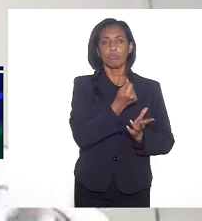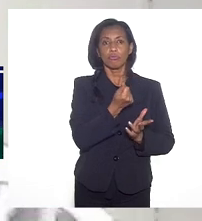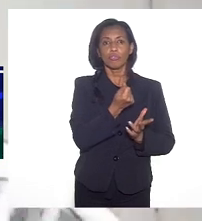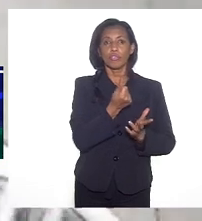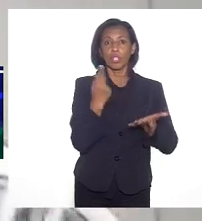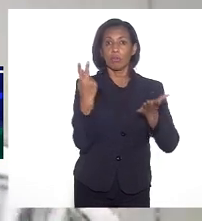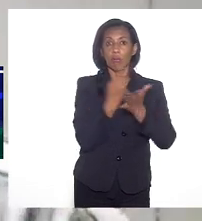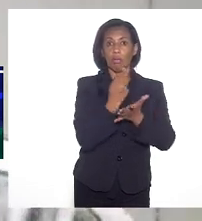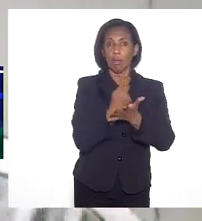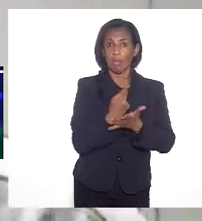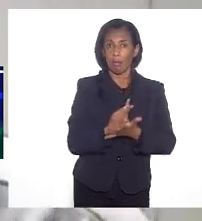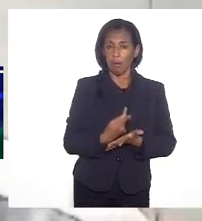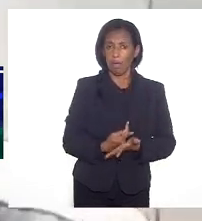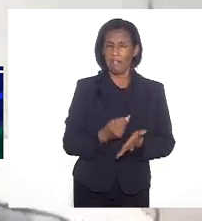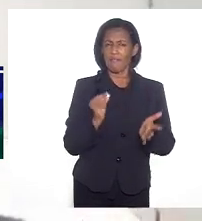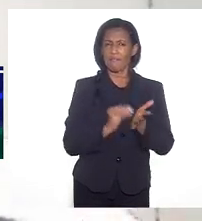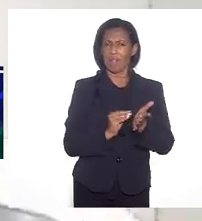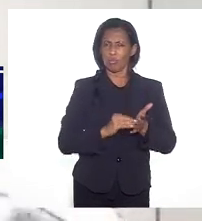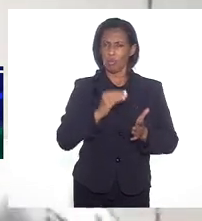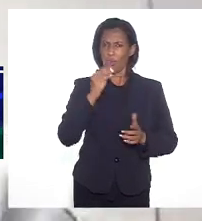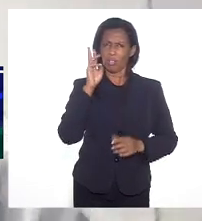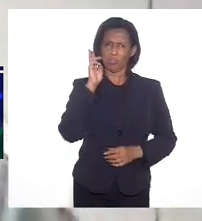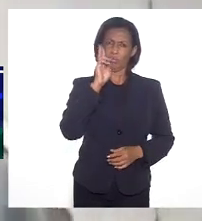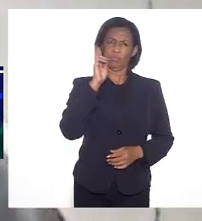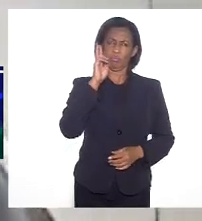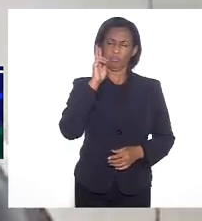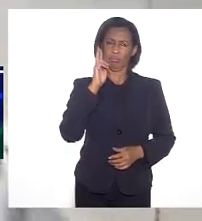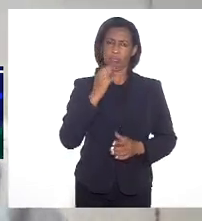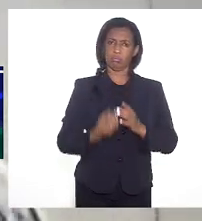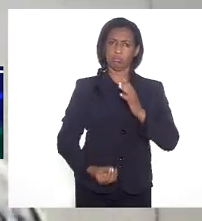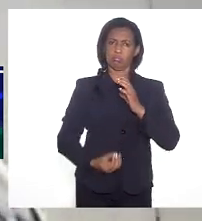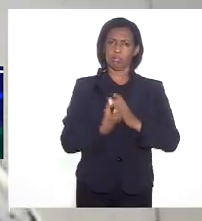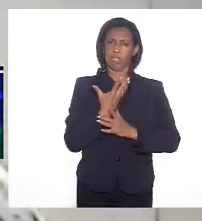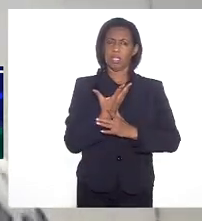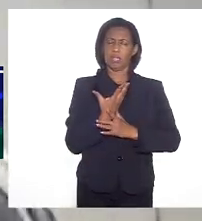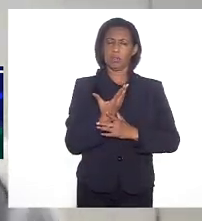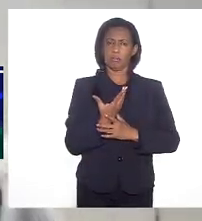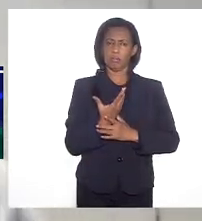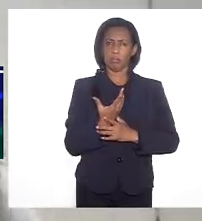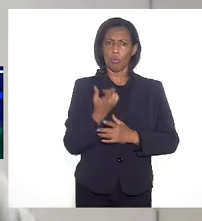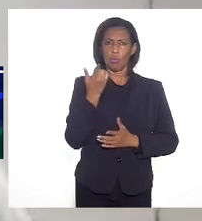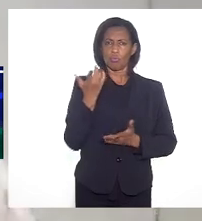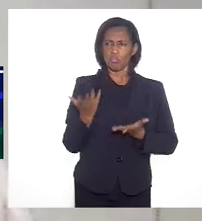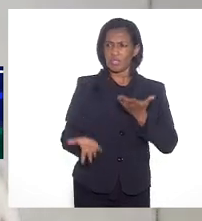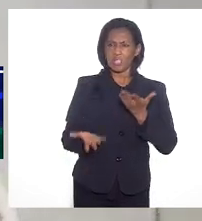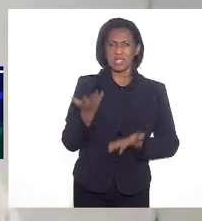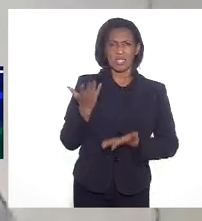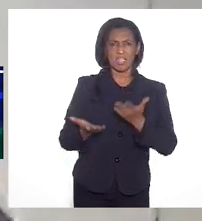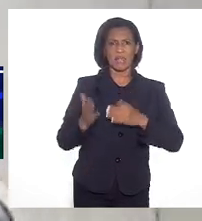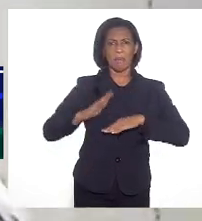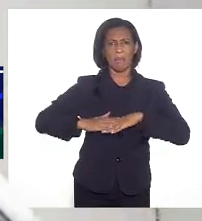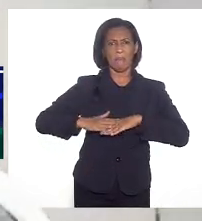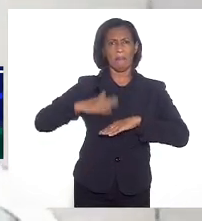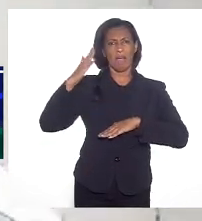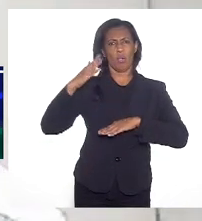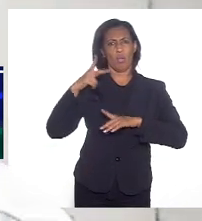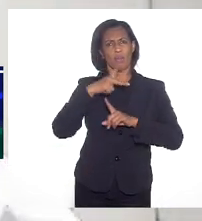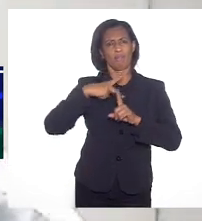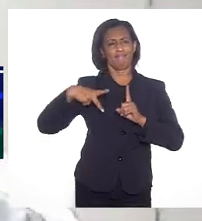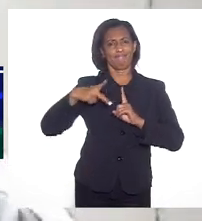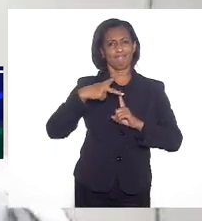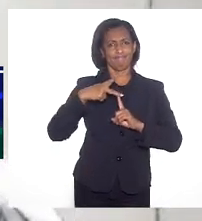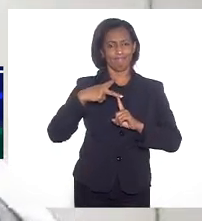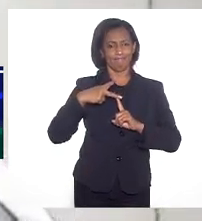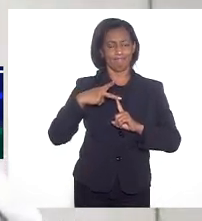forma absolutamente irresponsável criando induzindo um desequilíbrio ainda maior no Rio Previdência